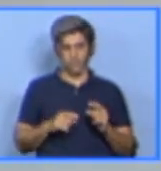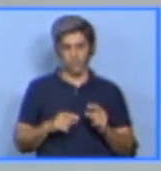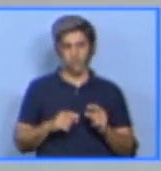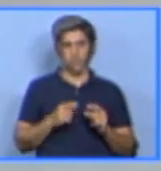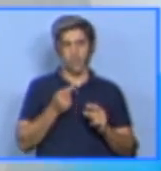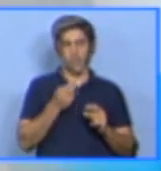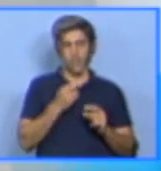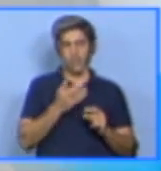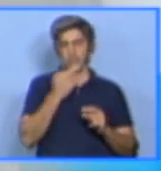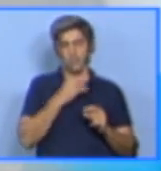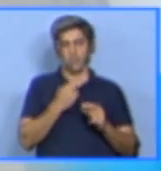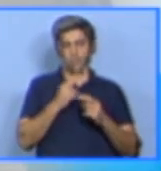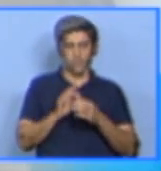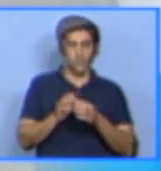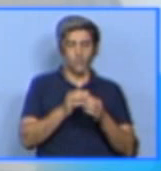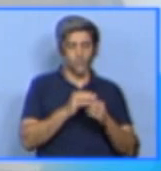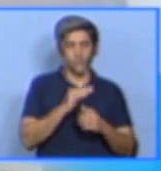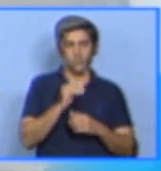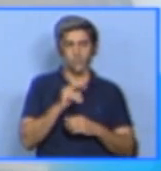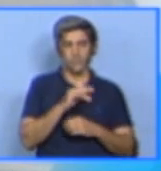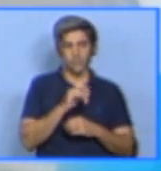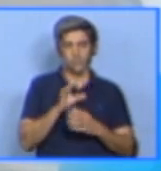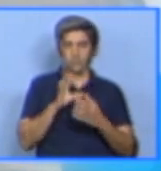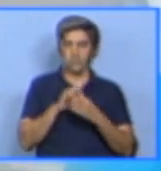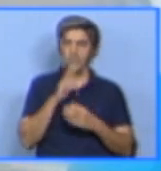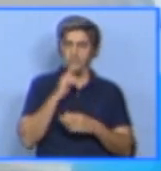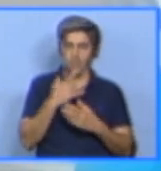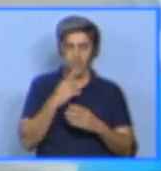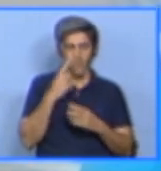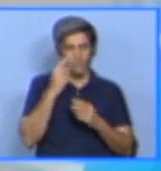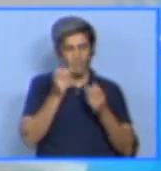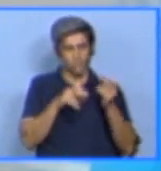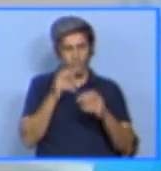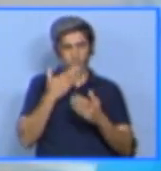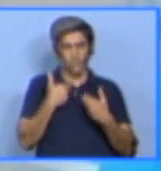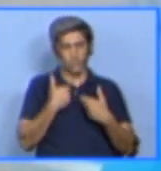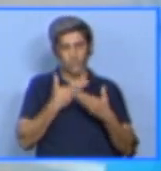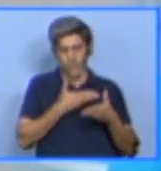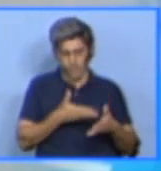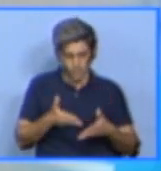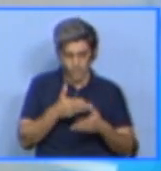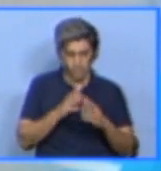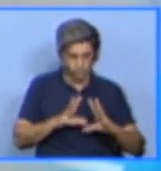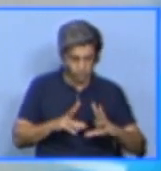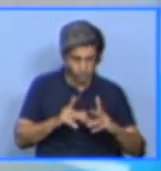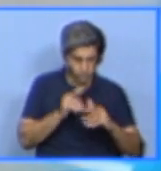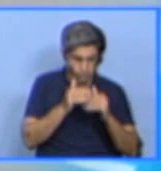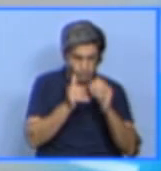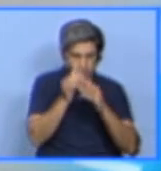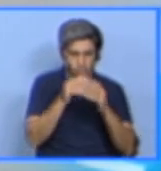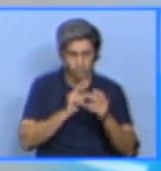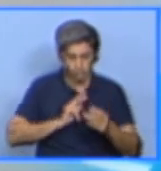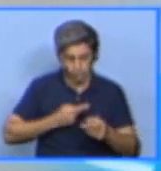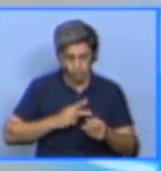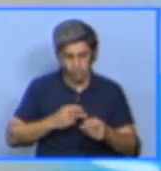na ex-União Soviética, relacionada com Fátima, que ajuda a um caminho de crescimento e de conversão,